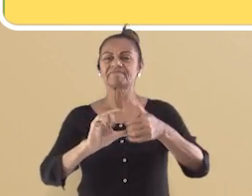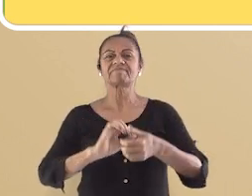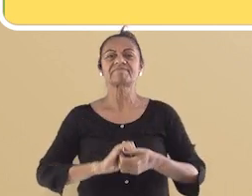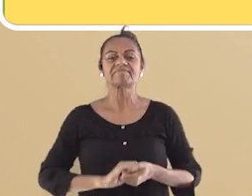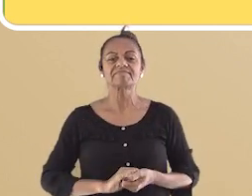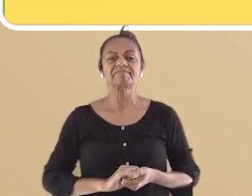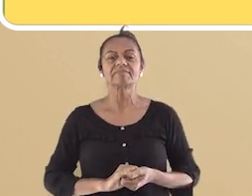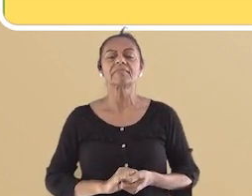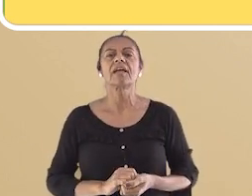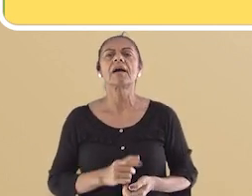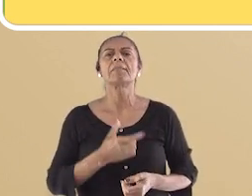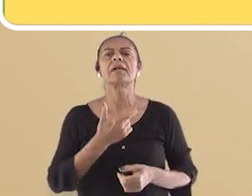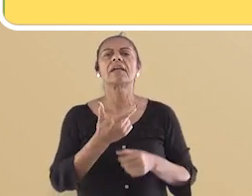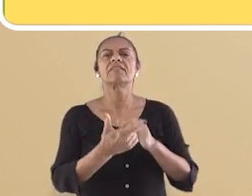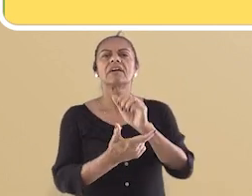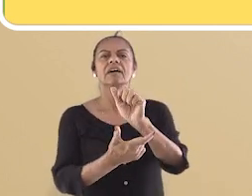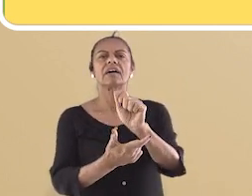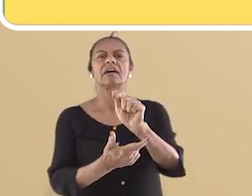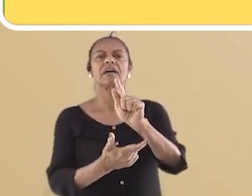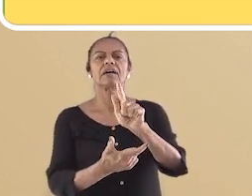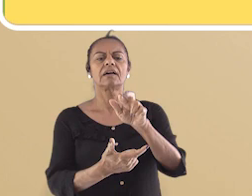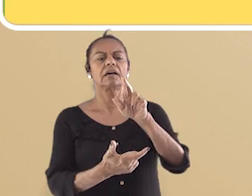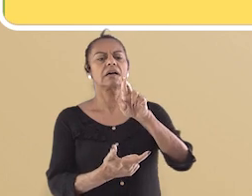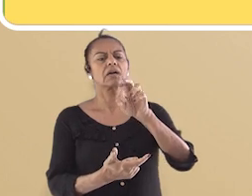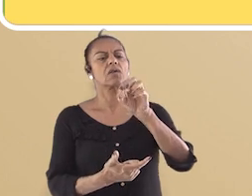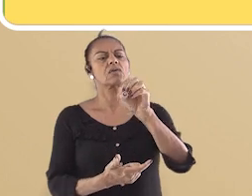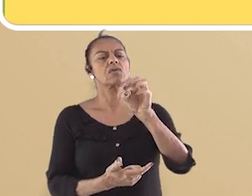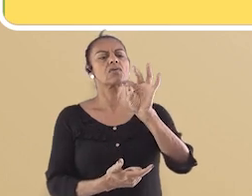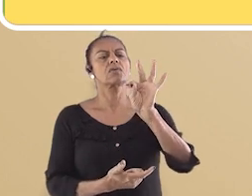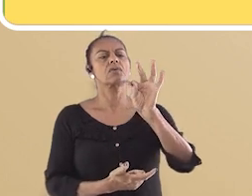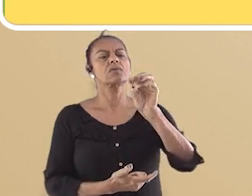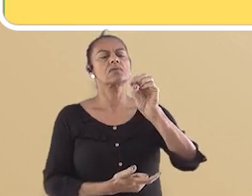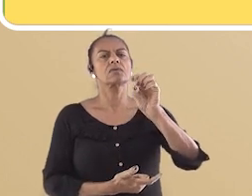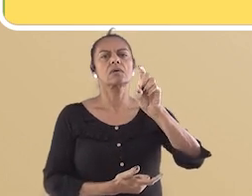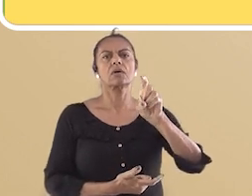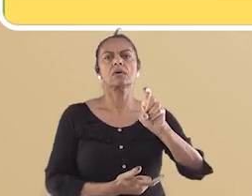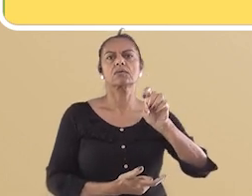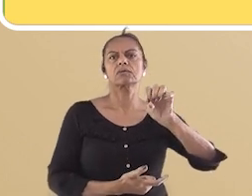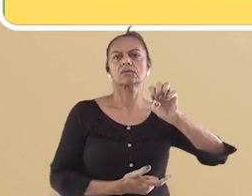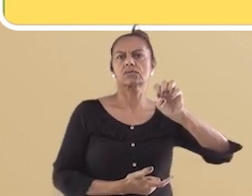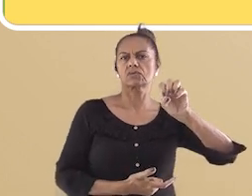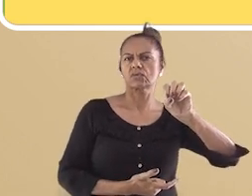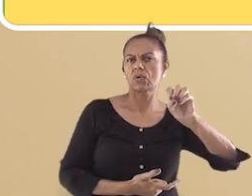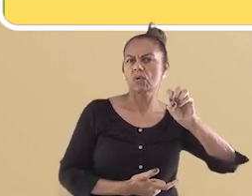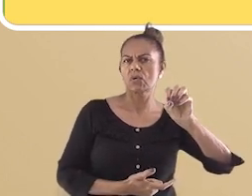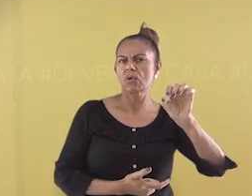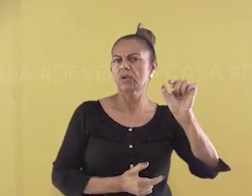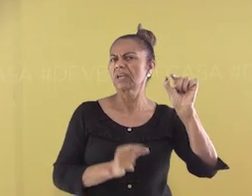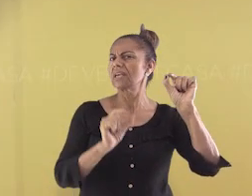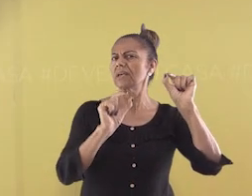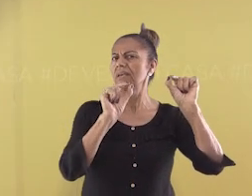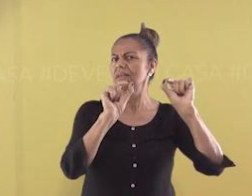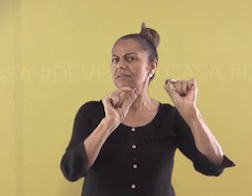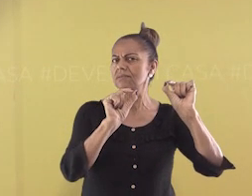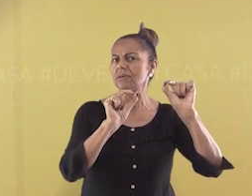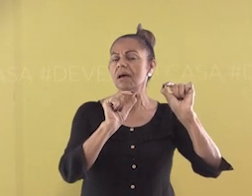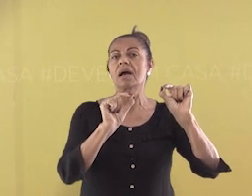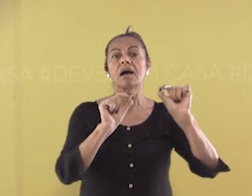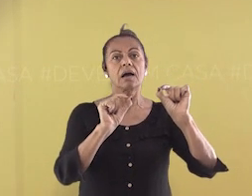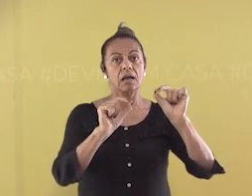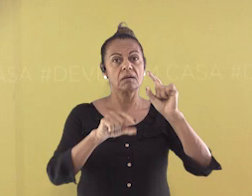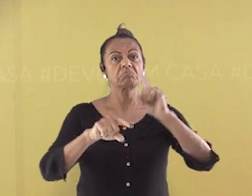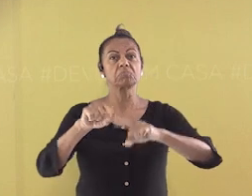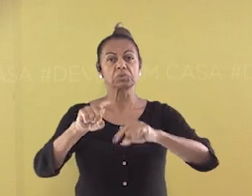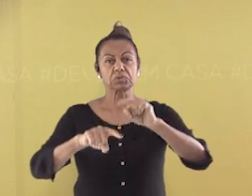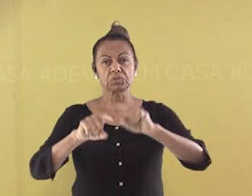Se escreve com a letra A. Muito bem. Mas você sabe o que significa? São produtos